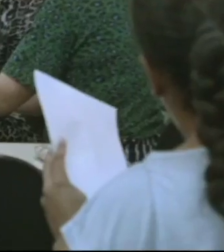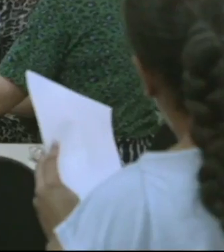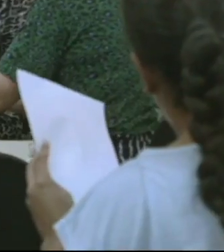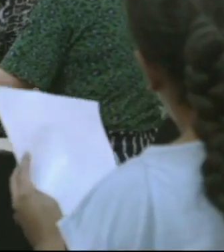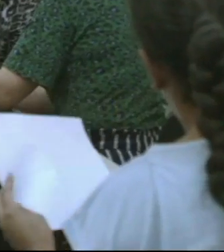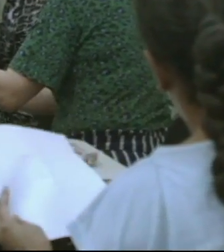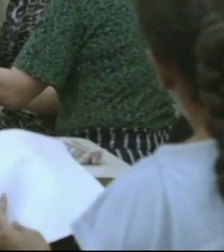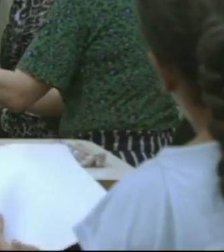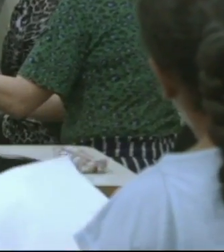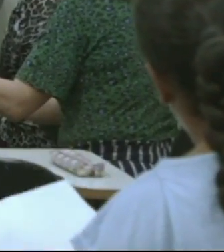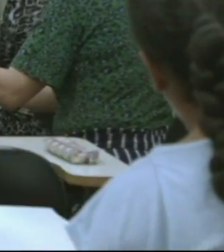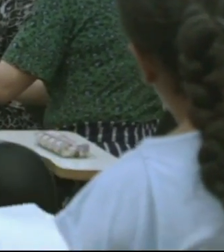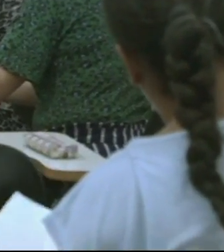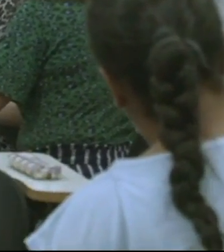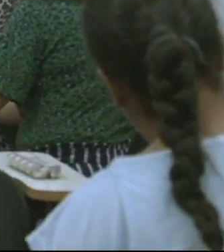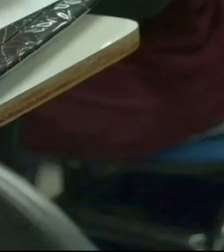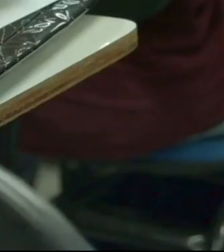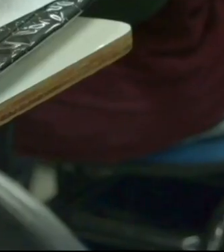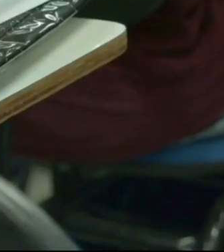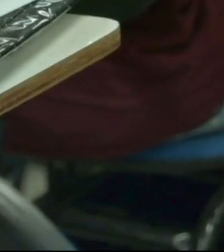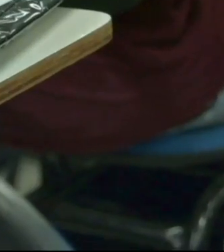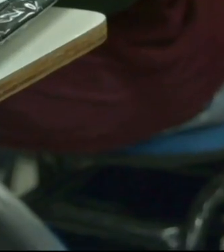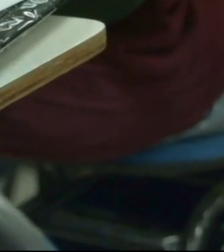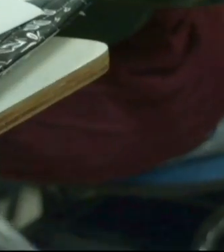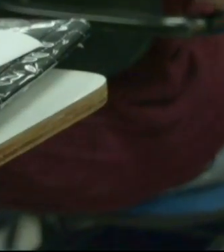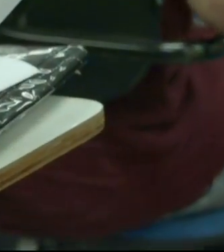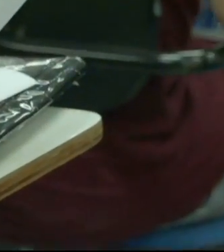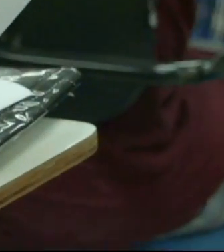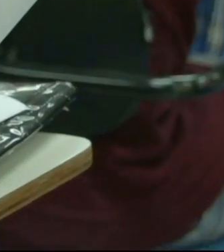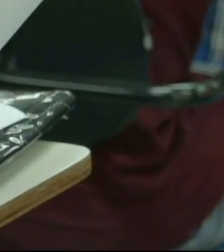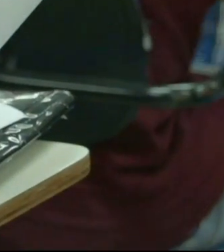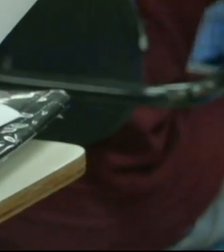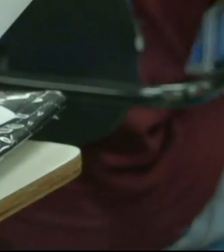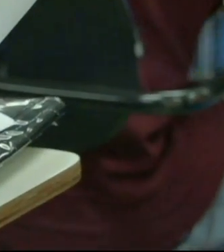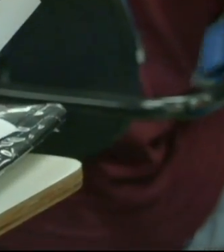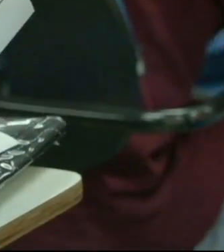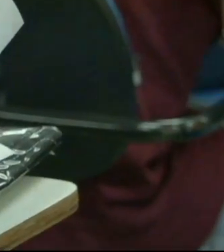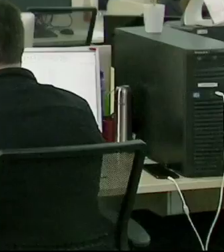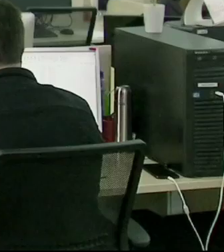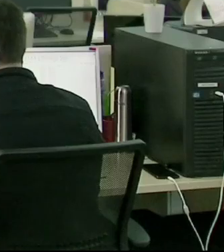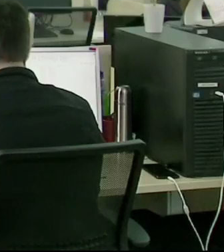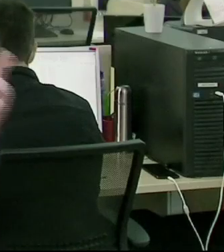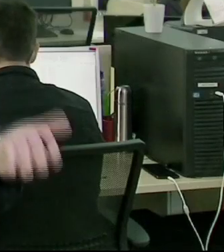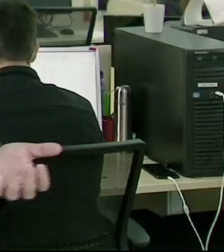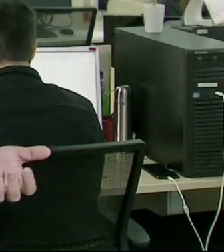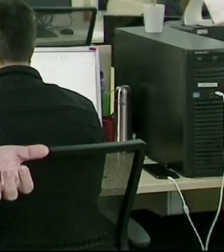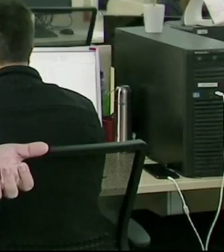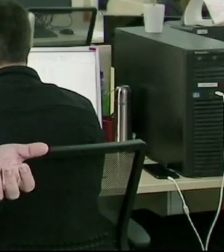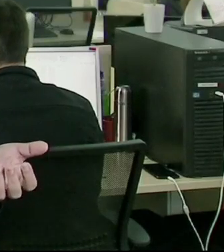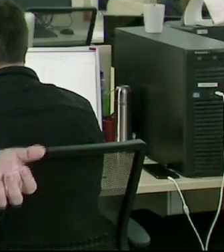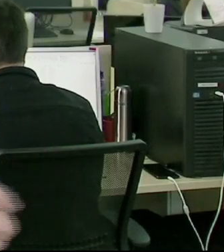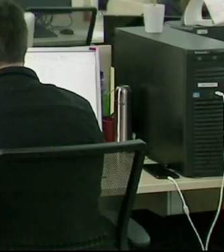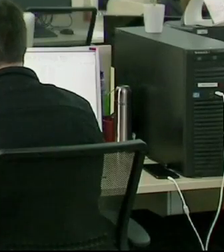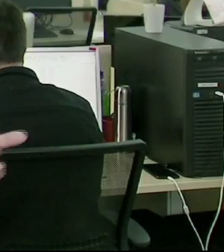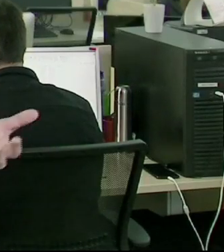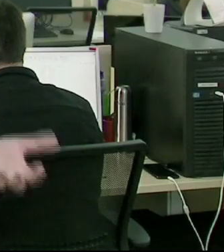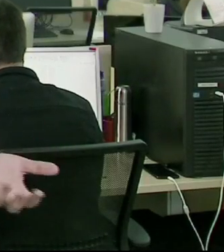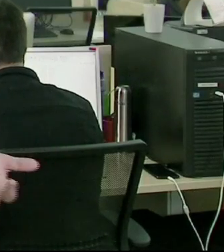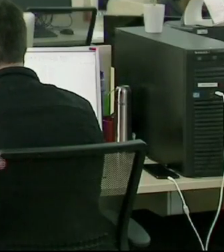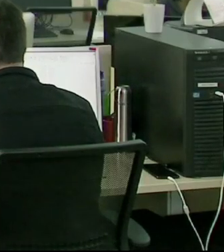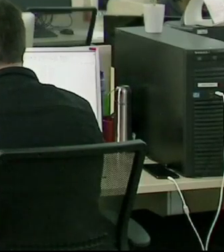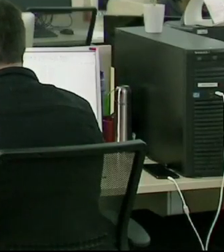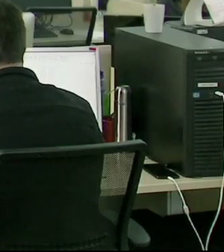desenvolvido e pensado em você halo é a sua intenção do universo levar ensino de qualidade para cada um dos nossos alunos